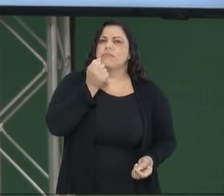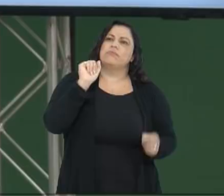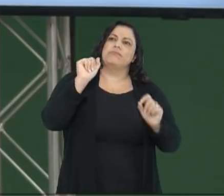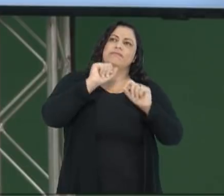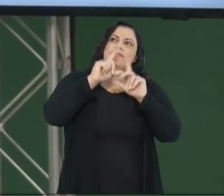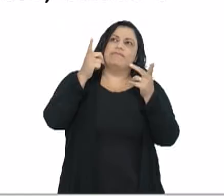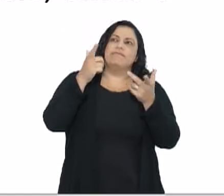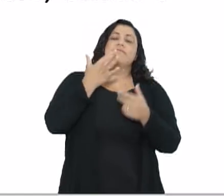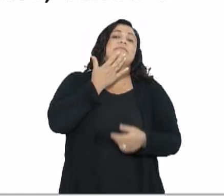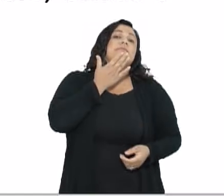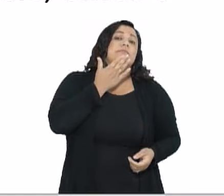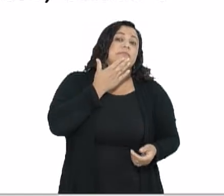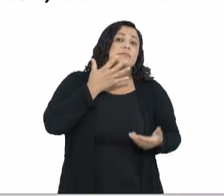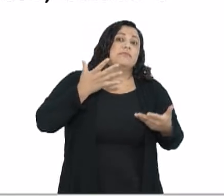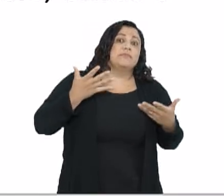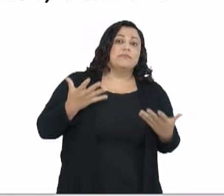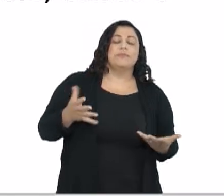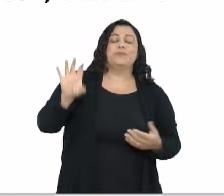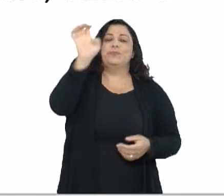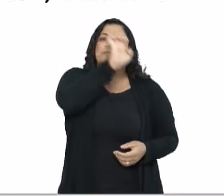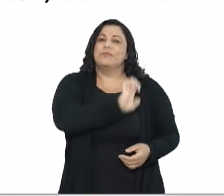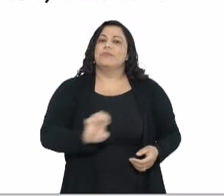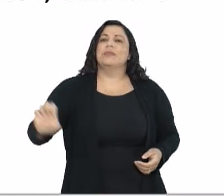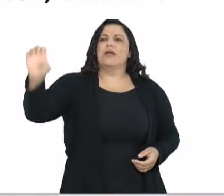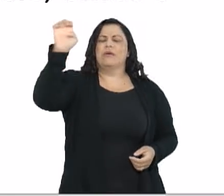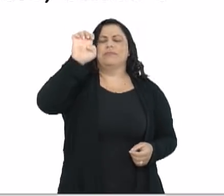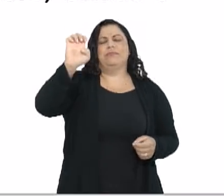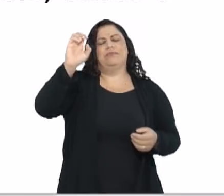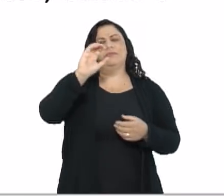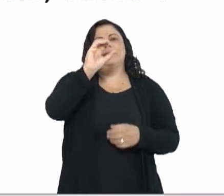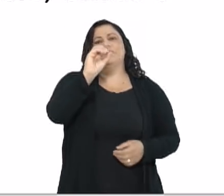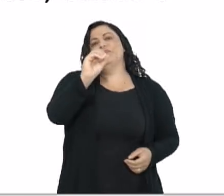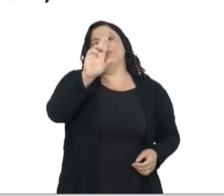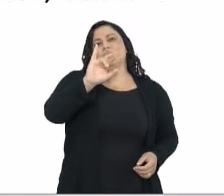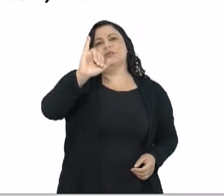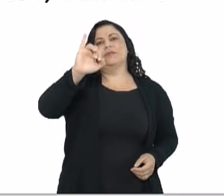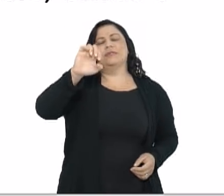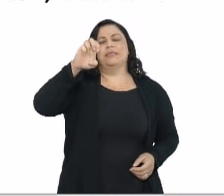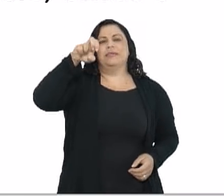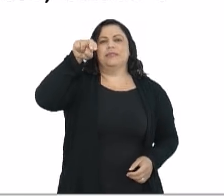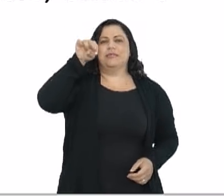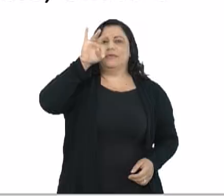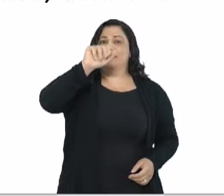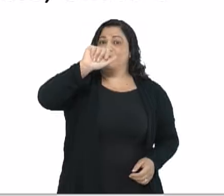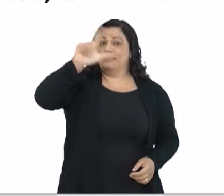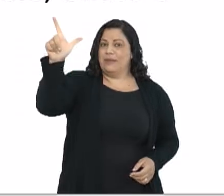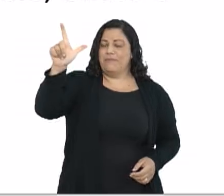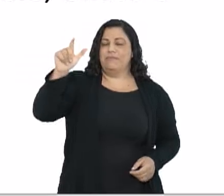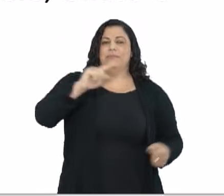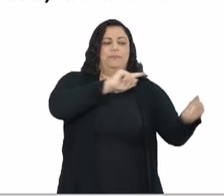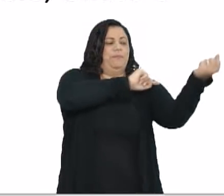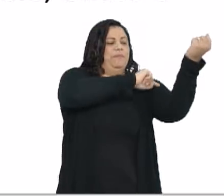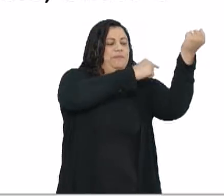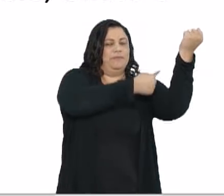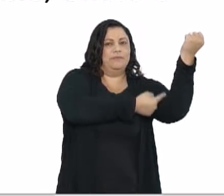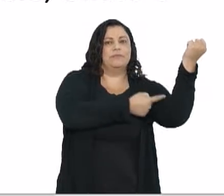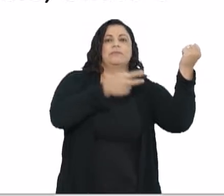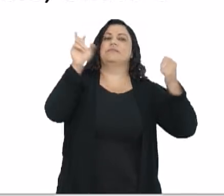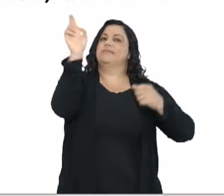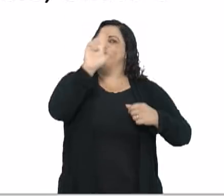ali na Europa ocidental, né, oriental, perdão, entre a Polônia e a Rússia, certo?